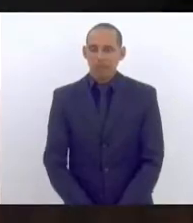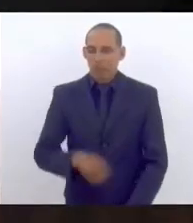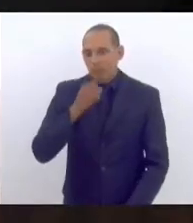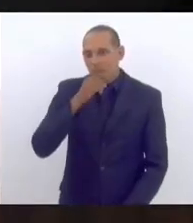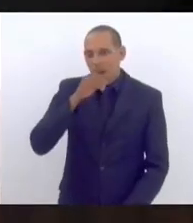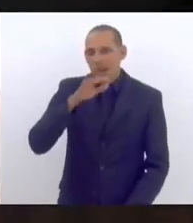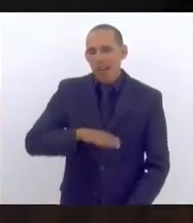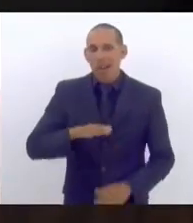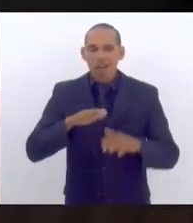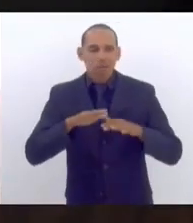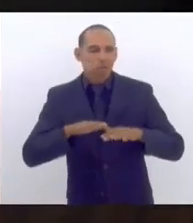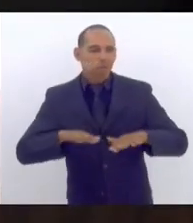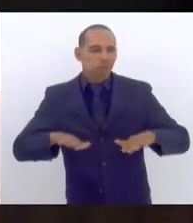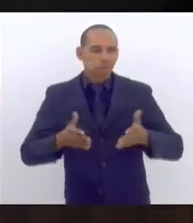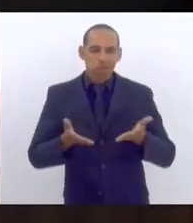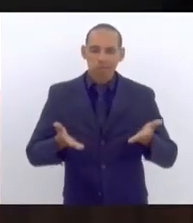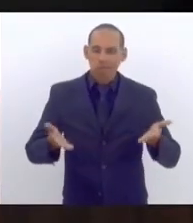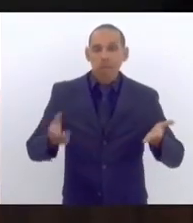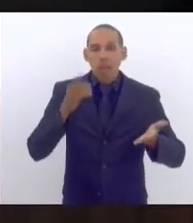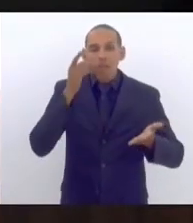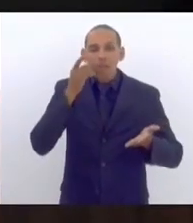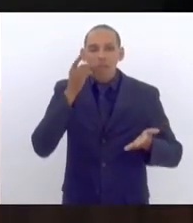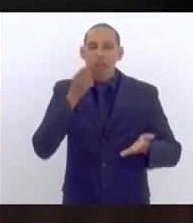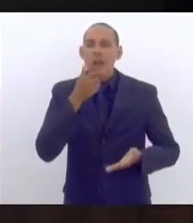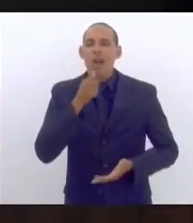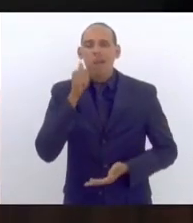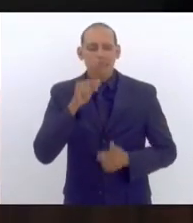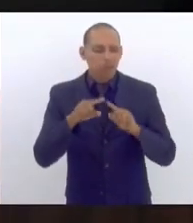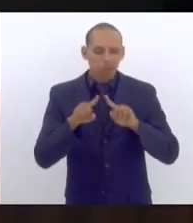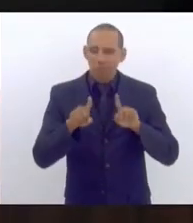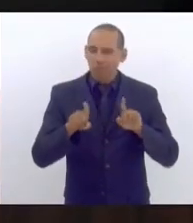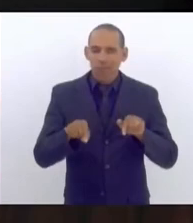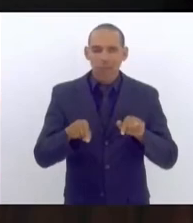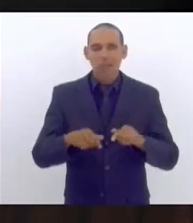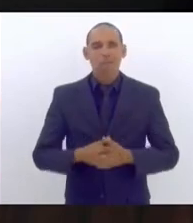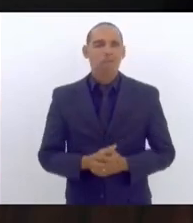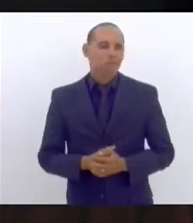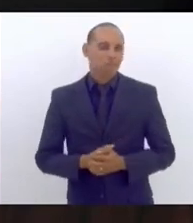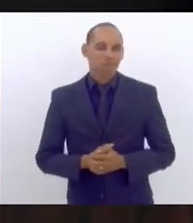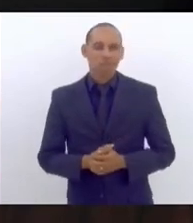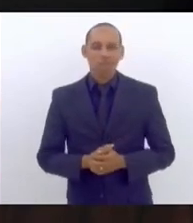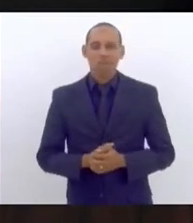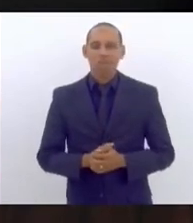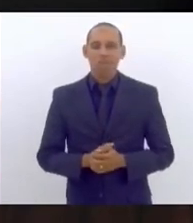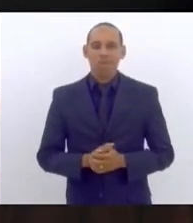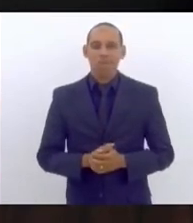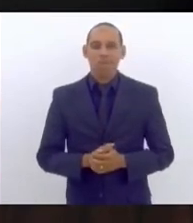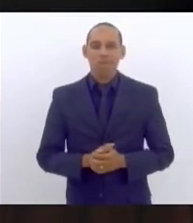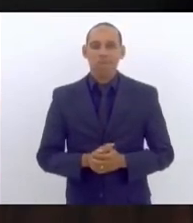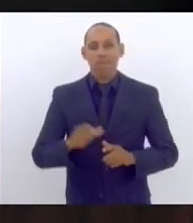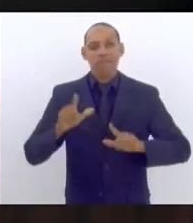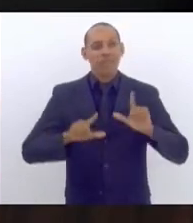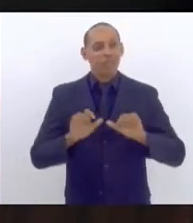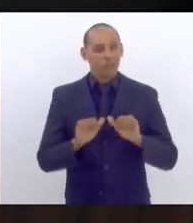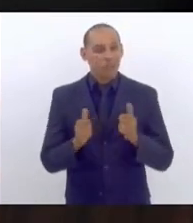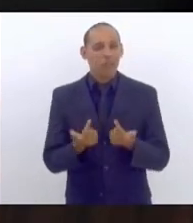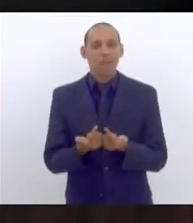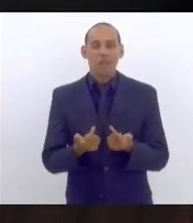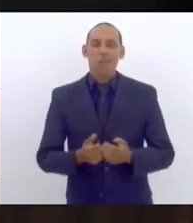Boa tarde a todos e todas, deputados e deputadas, servidores desta casa, TV